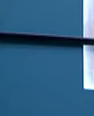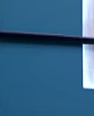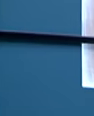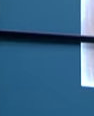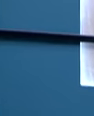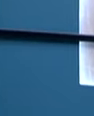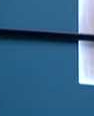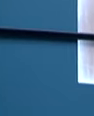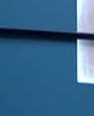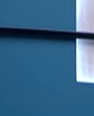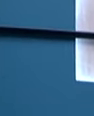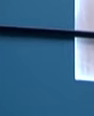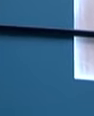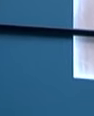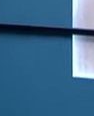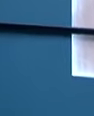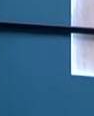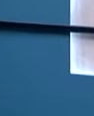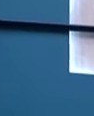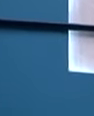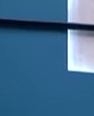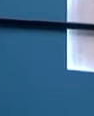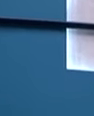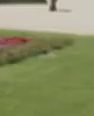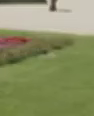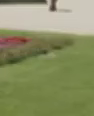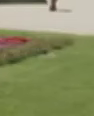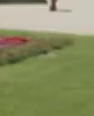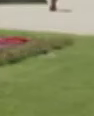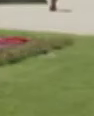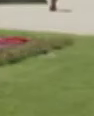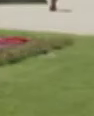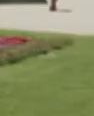e que os recursos têm servido a interesses eleitorais